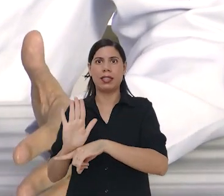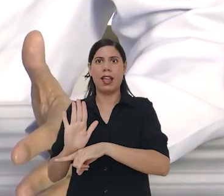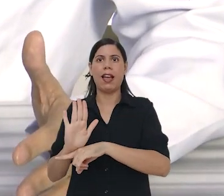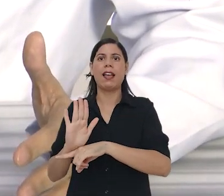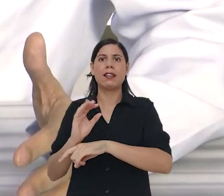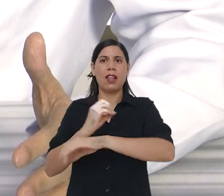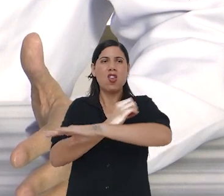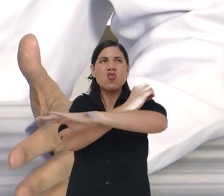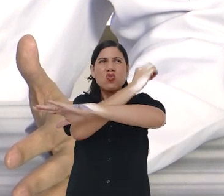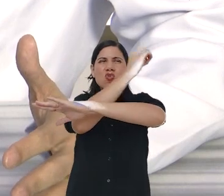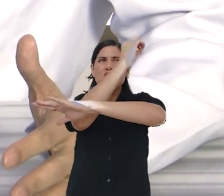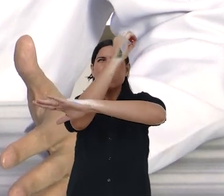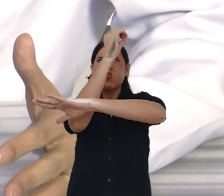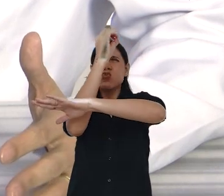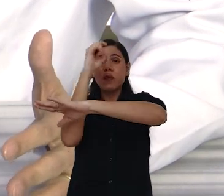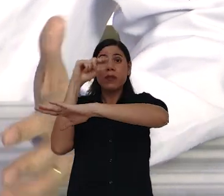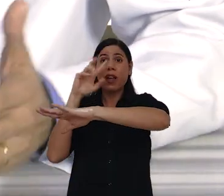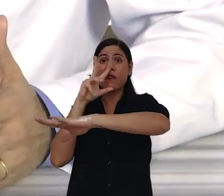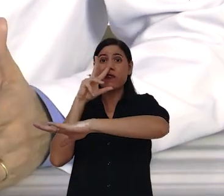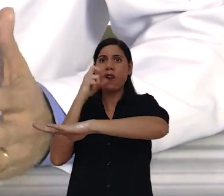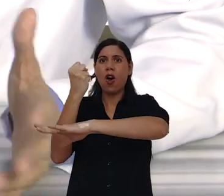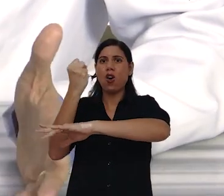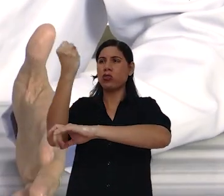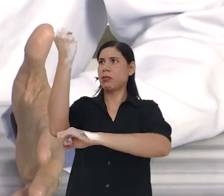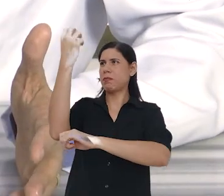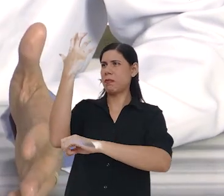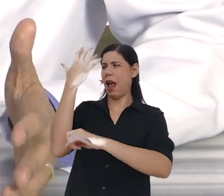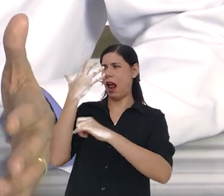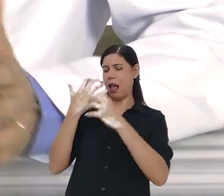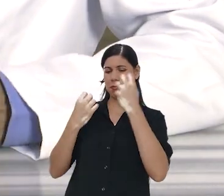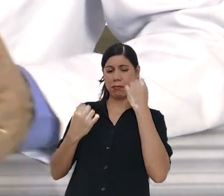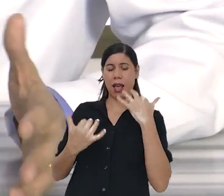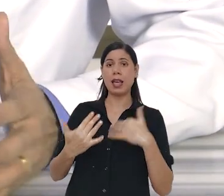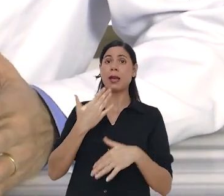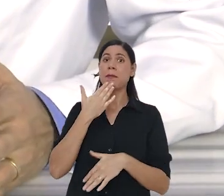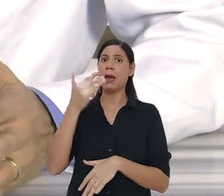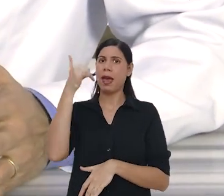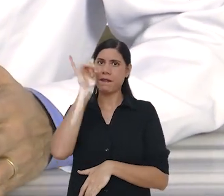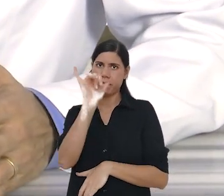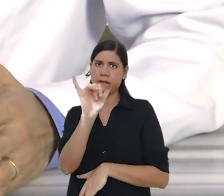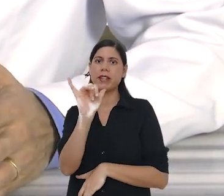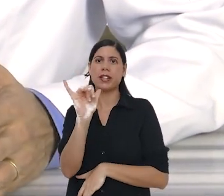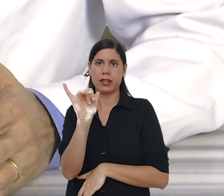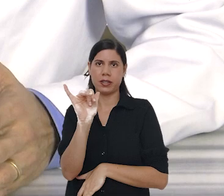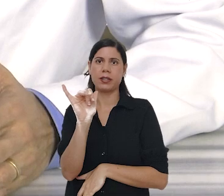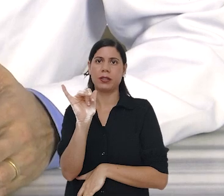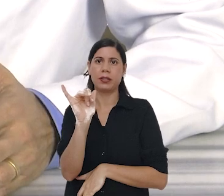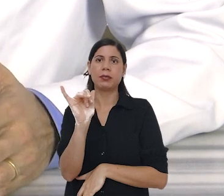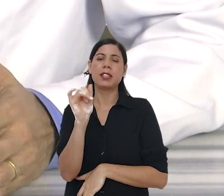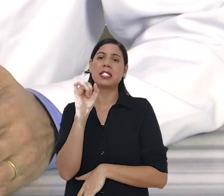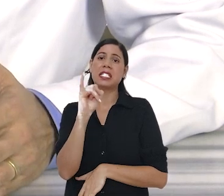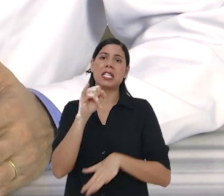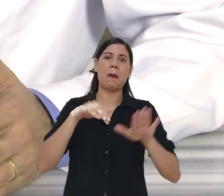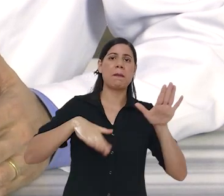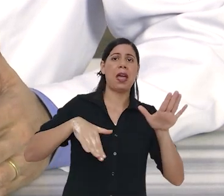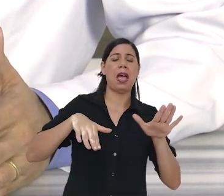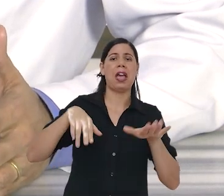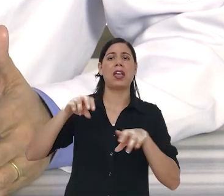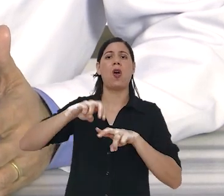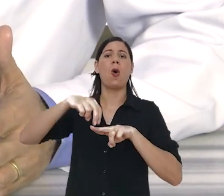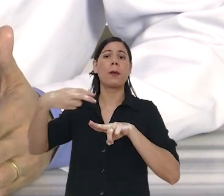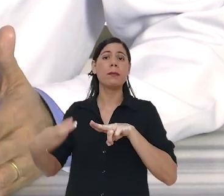tarde, que é um sol mais intenso, que os raios estão muito mais intensos na pele das pessoas. Então a gente pede para evitar esse sol para exposição solar, como vai na praia ou na